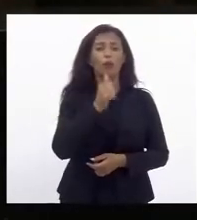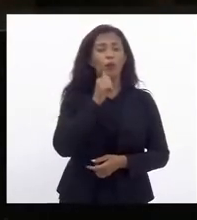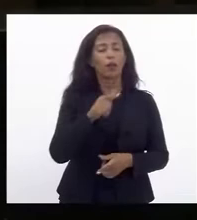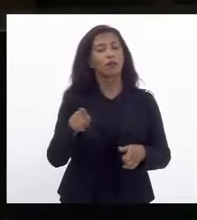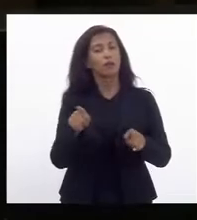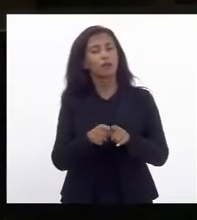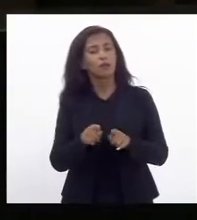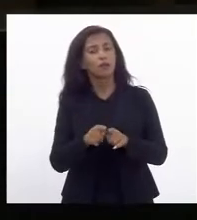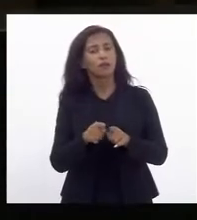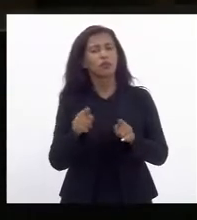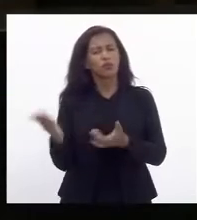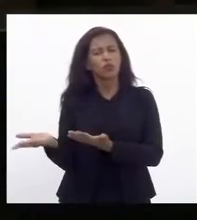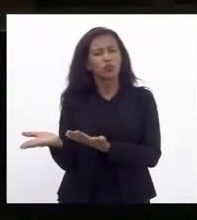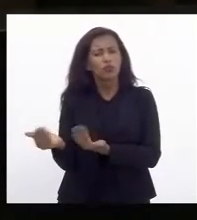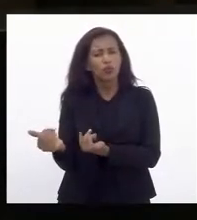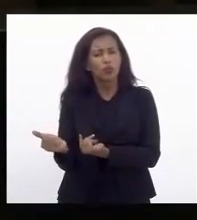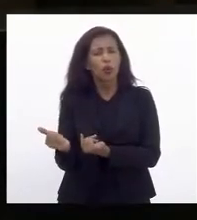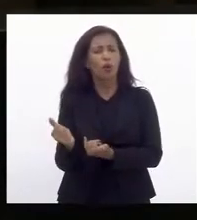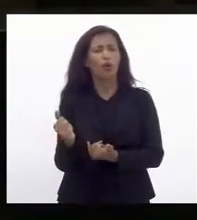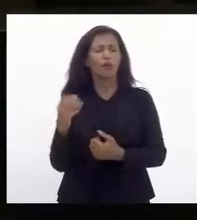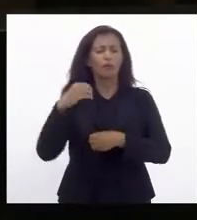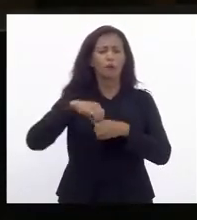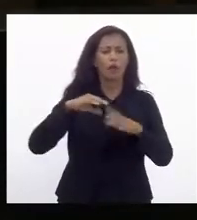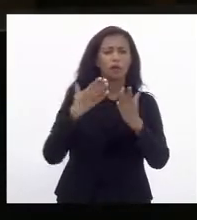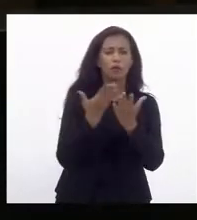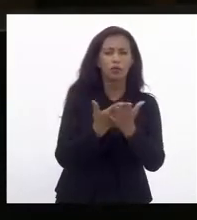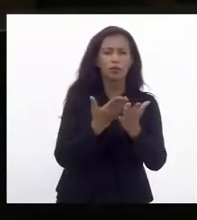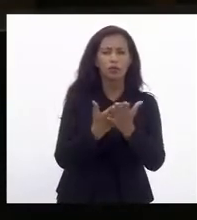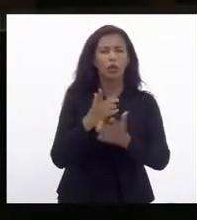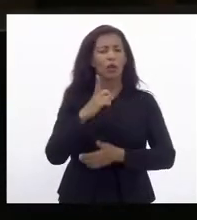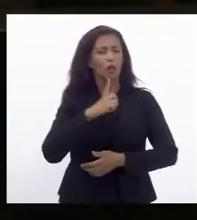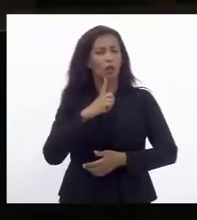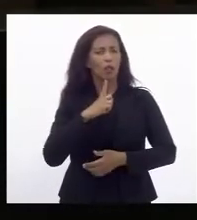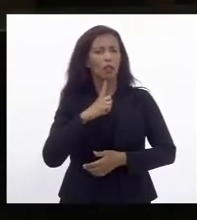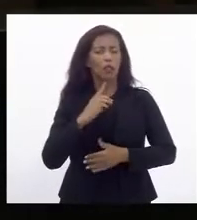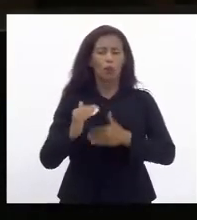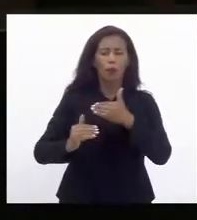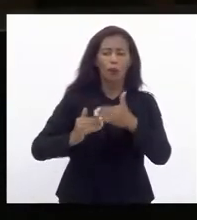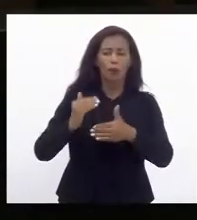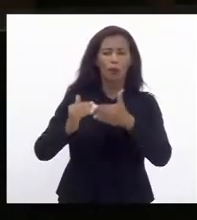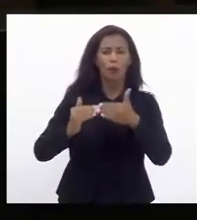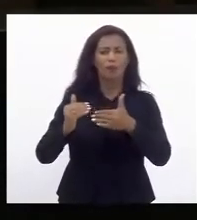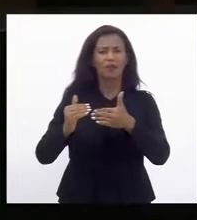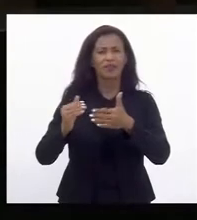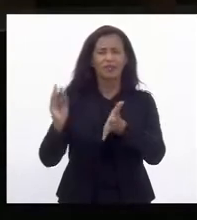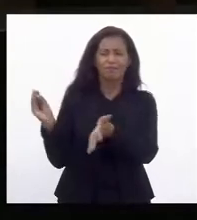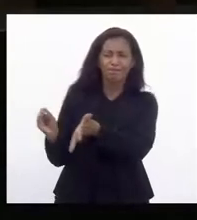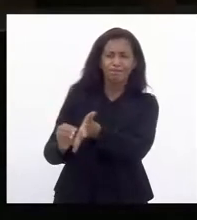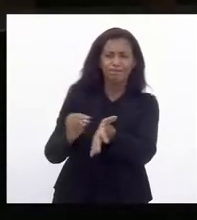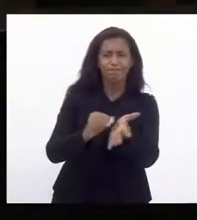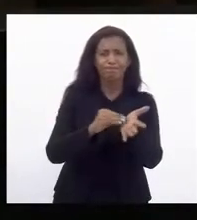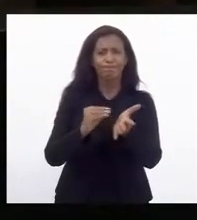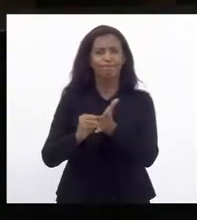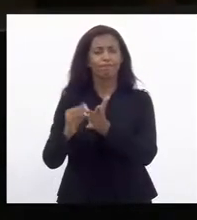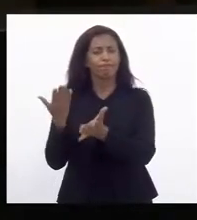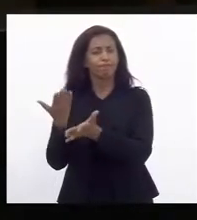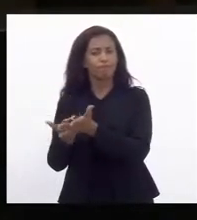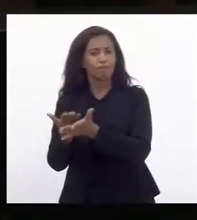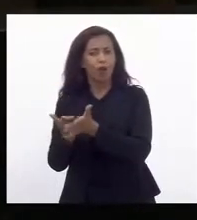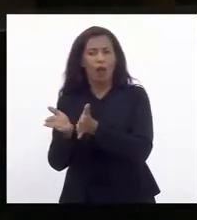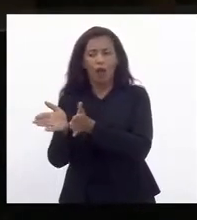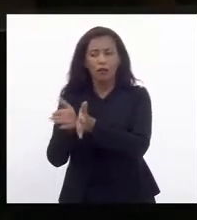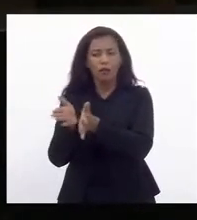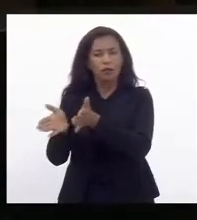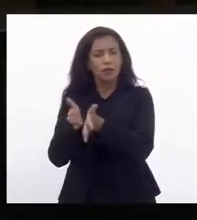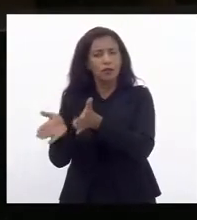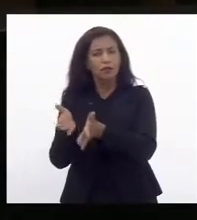inclusive jovens, nas escolas, têm um processo de evasão escolar porque não têm